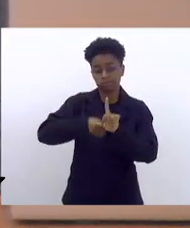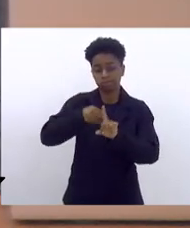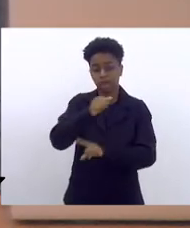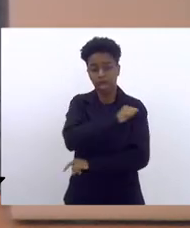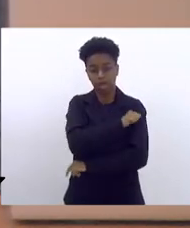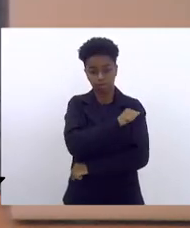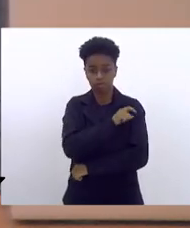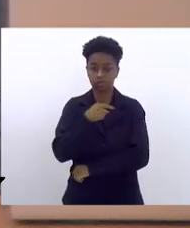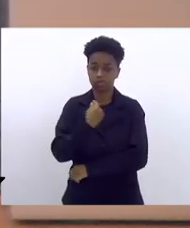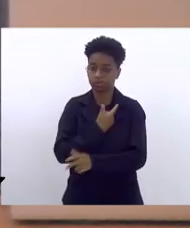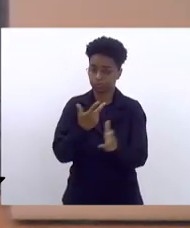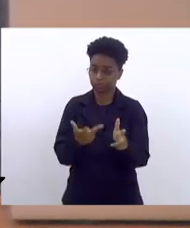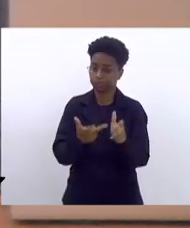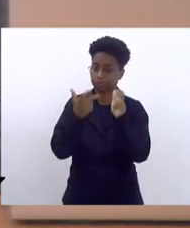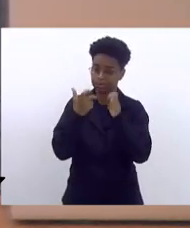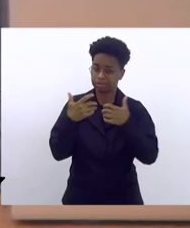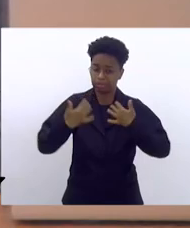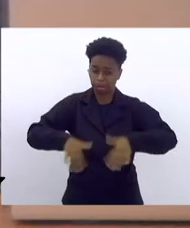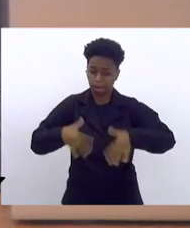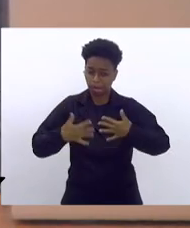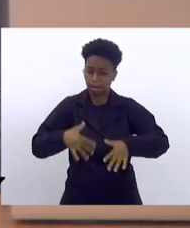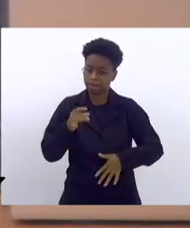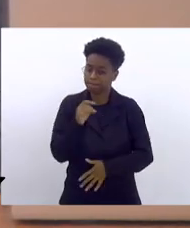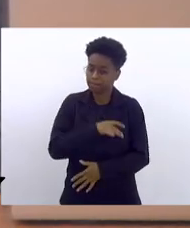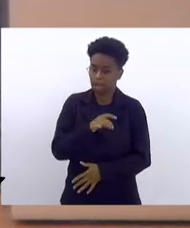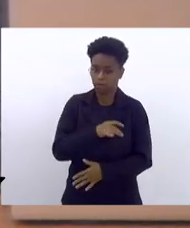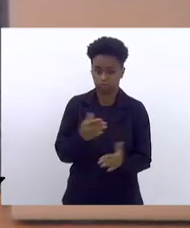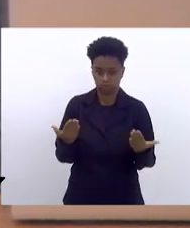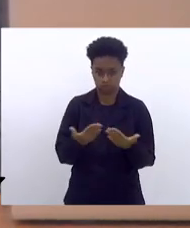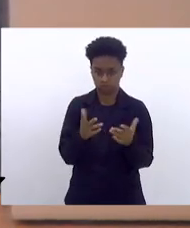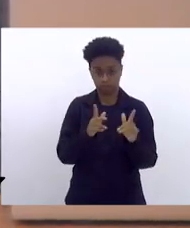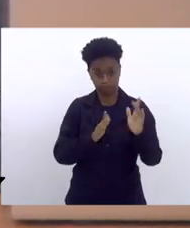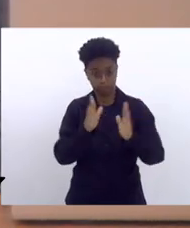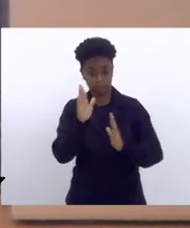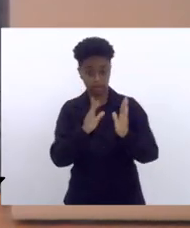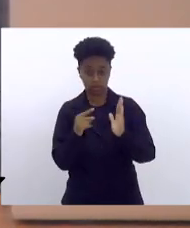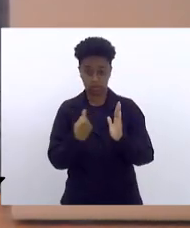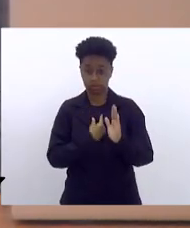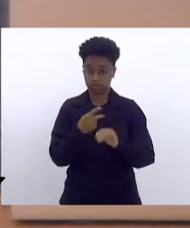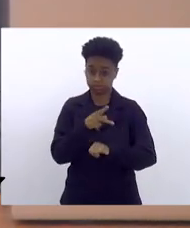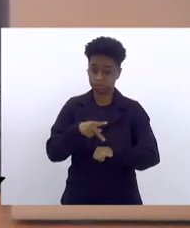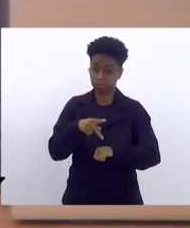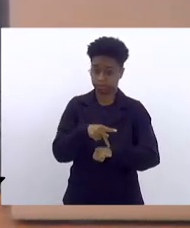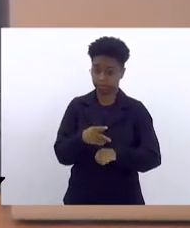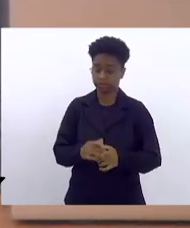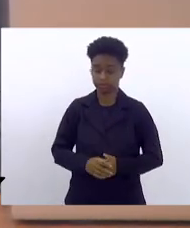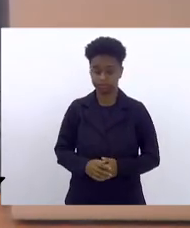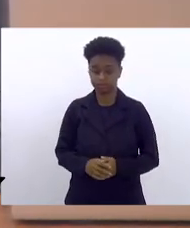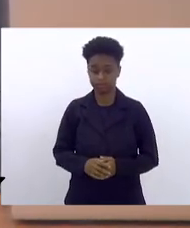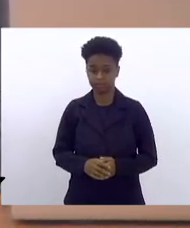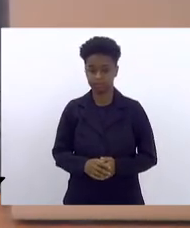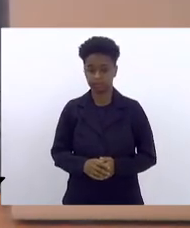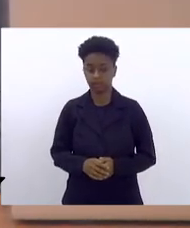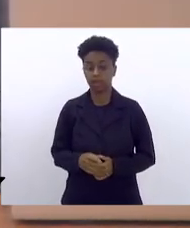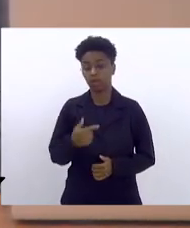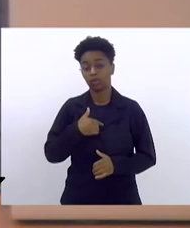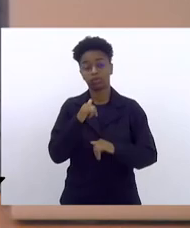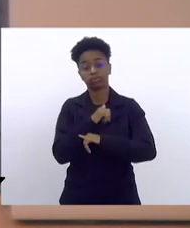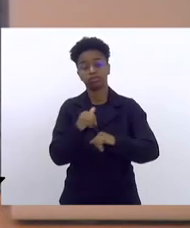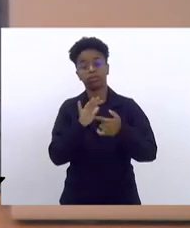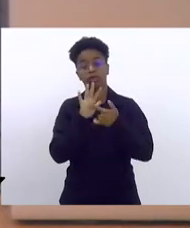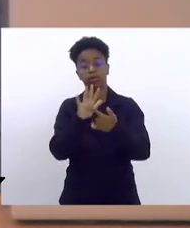aí esse cenário de pânico neste momento que o nosso país está vivendo e aí eu quero trazer aqui a questão das